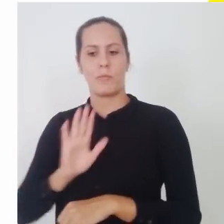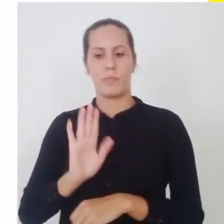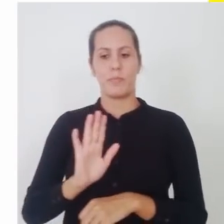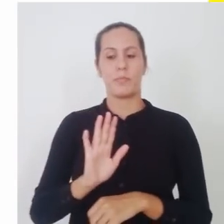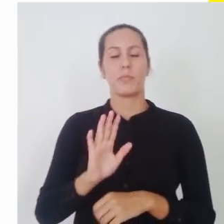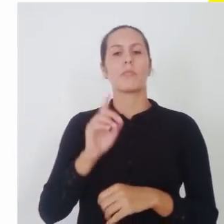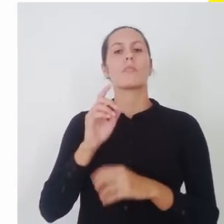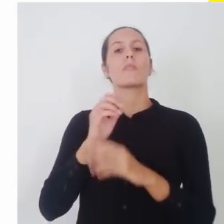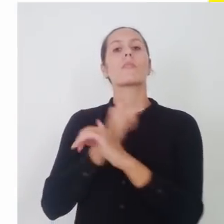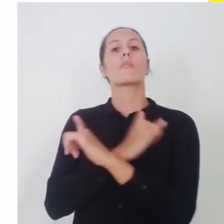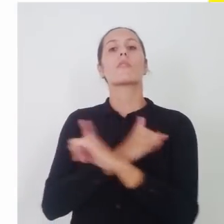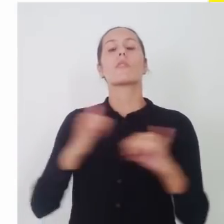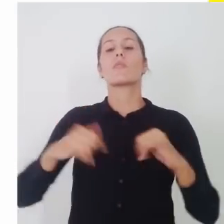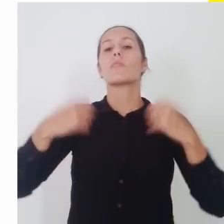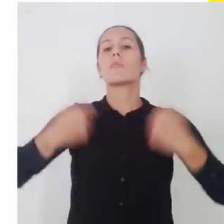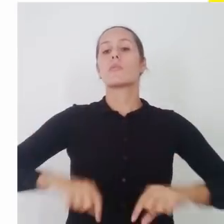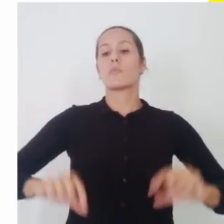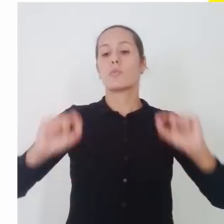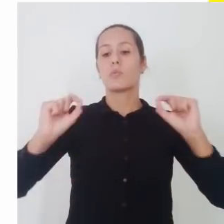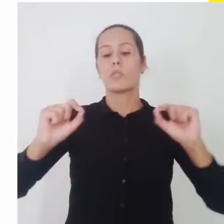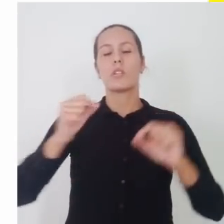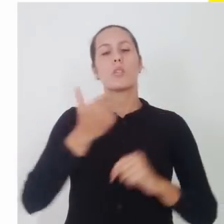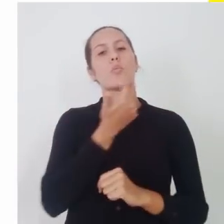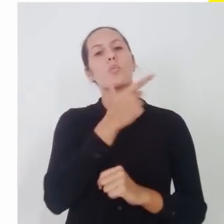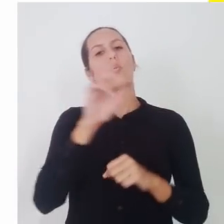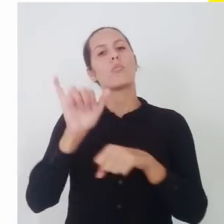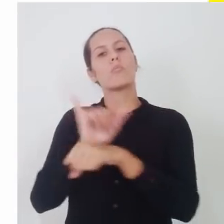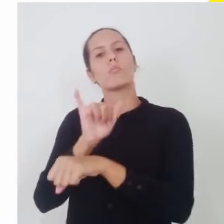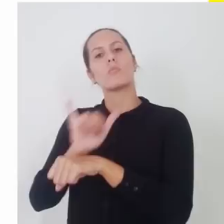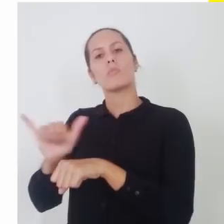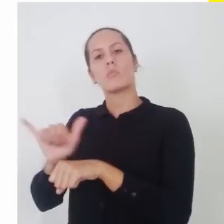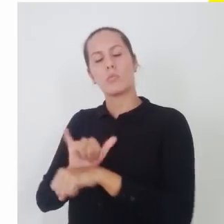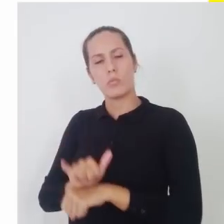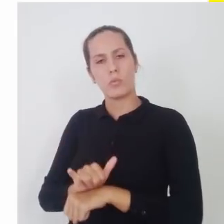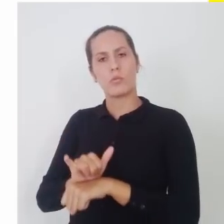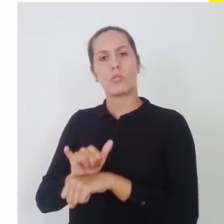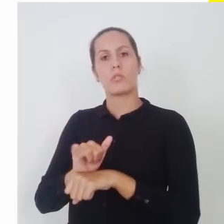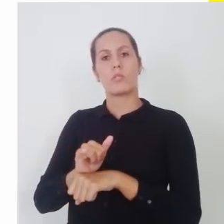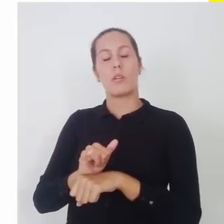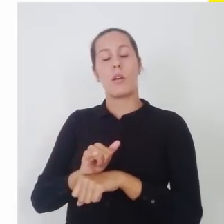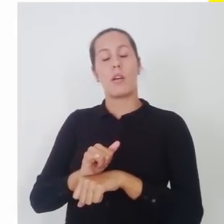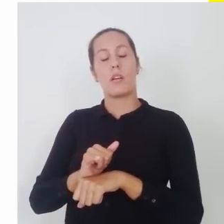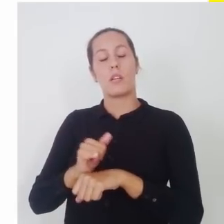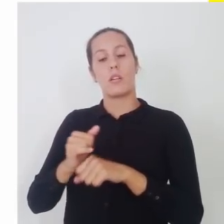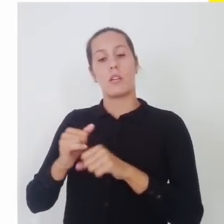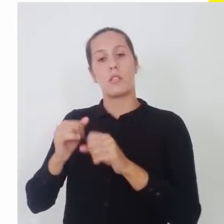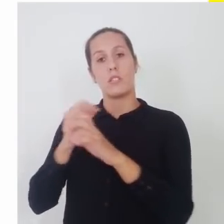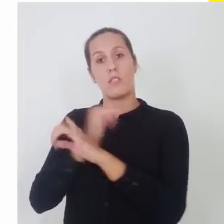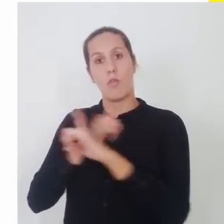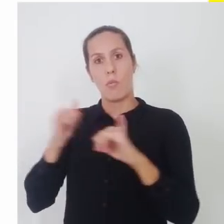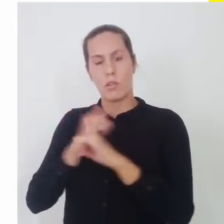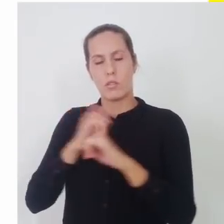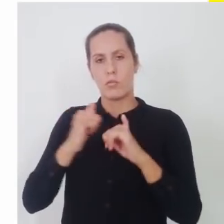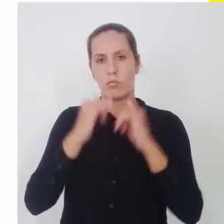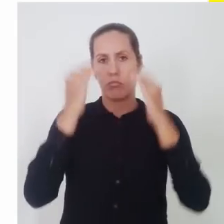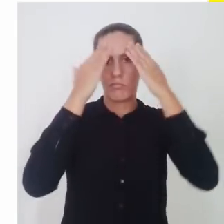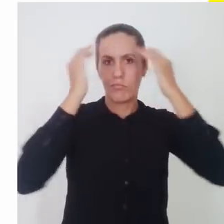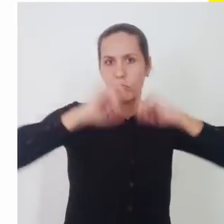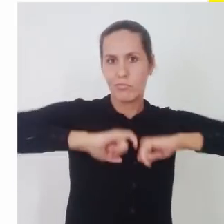Eu trouxe uma dica para vocês aqui, olha só. Informação explícita. Você tem que pensar que o ex é para fora,